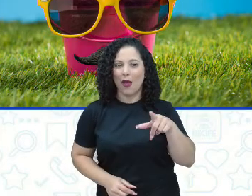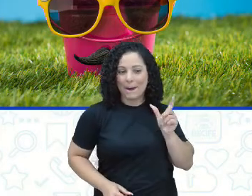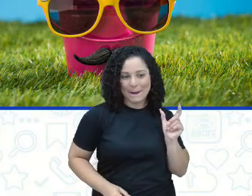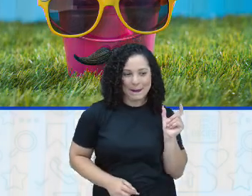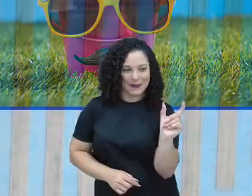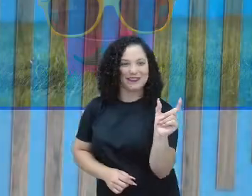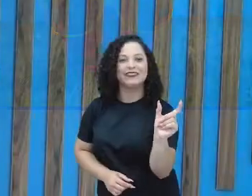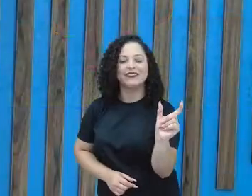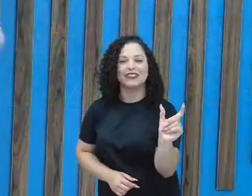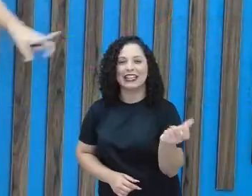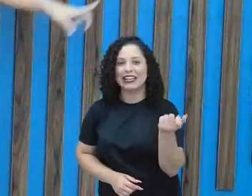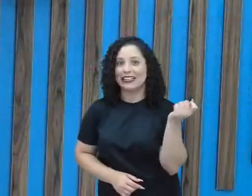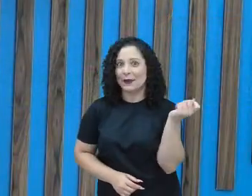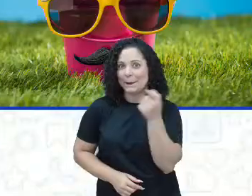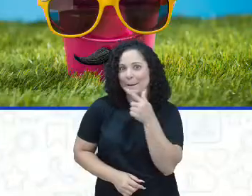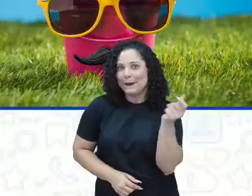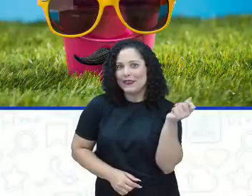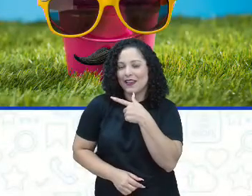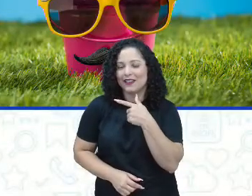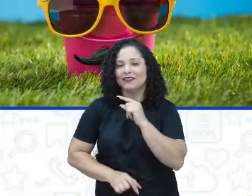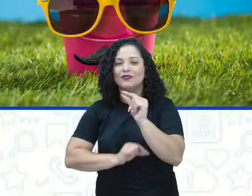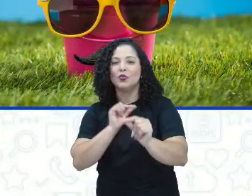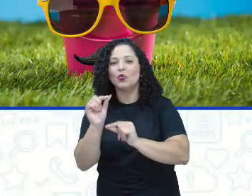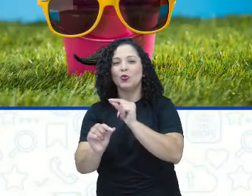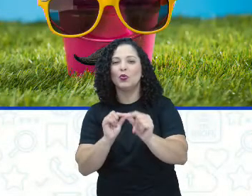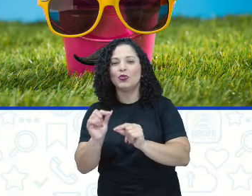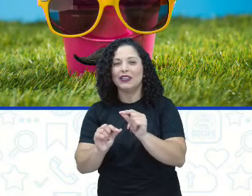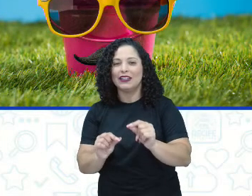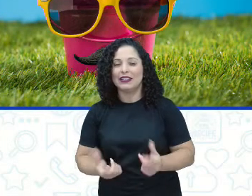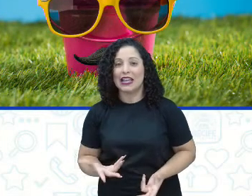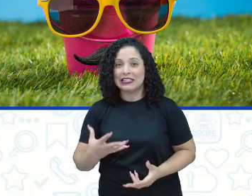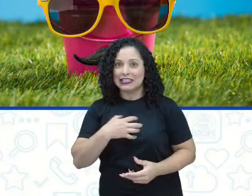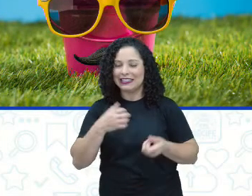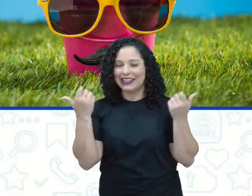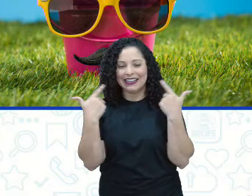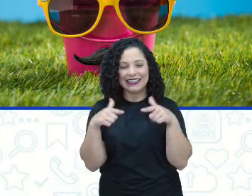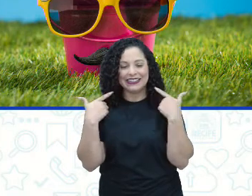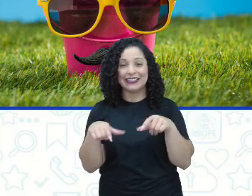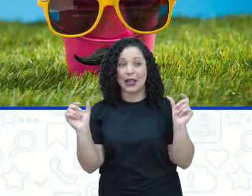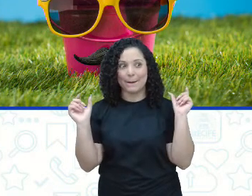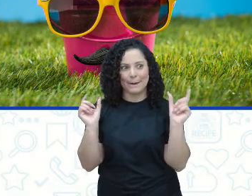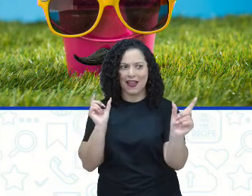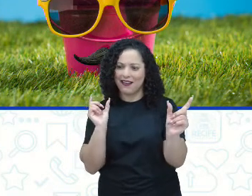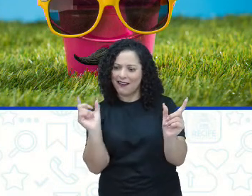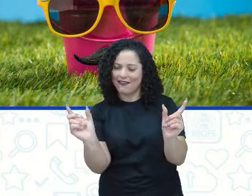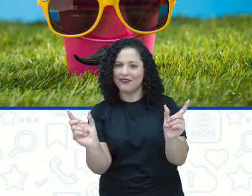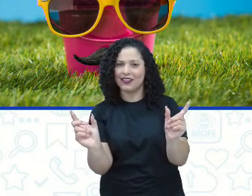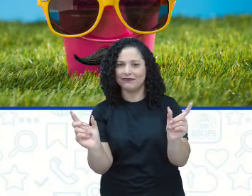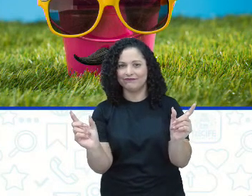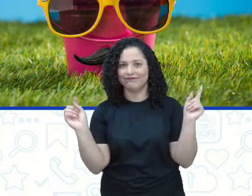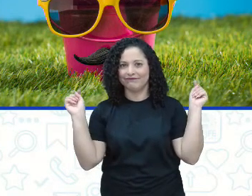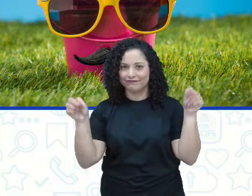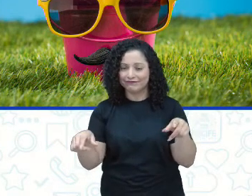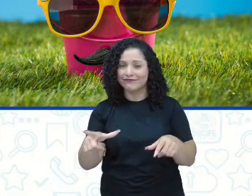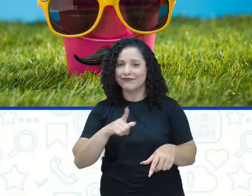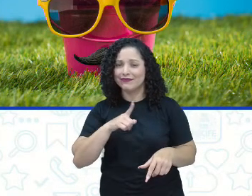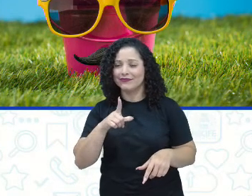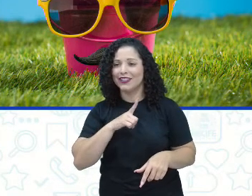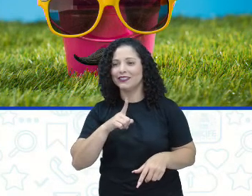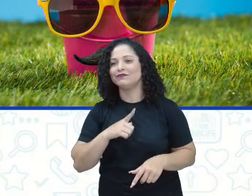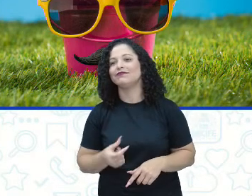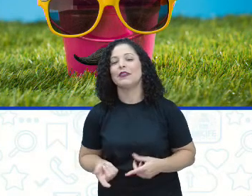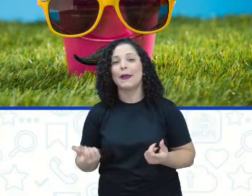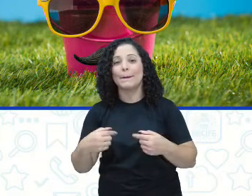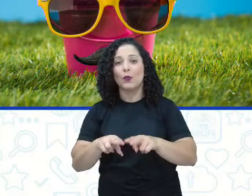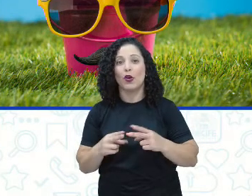se constrói pela pluralidade de sentidos que a palavra consigo possui. Porque tá Porque, aí, né, a